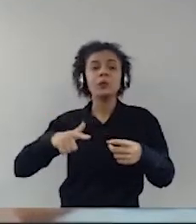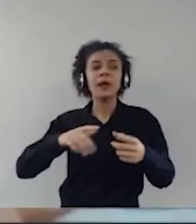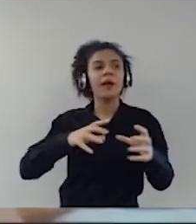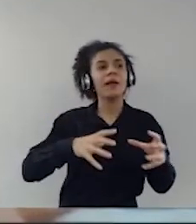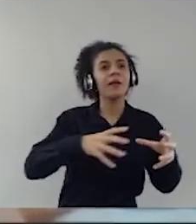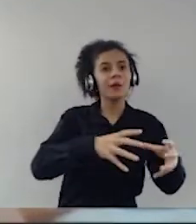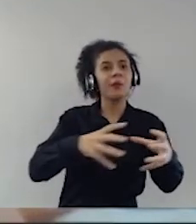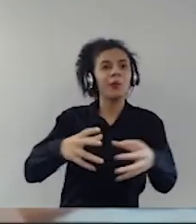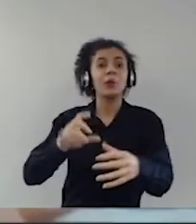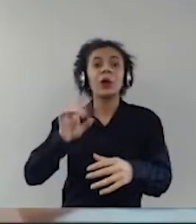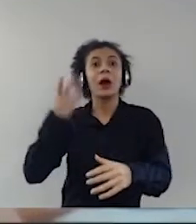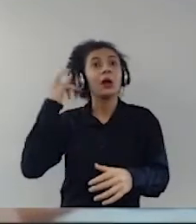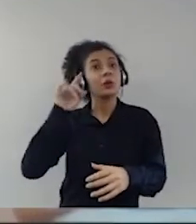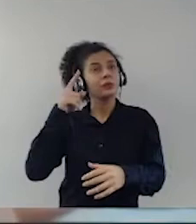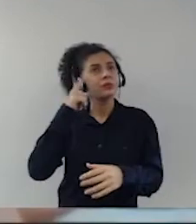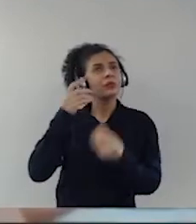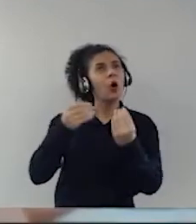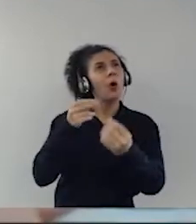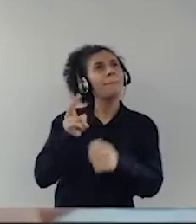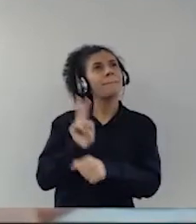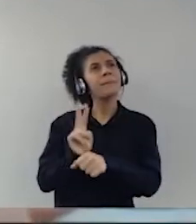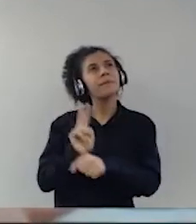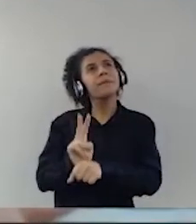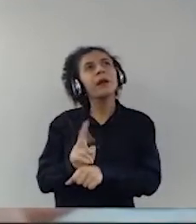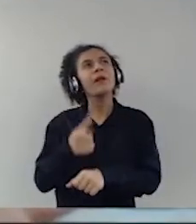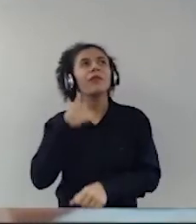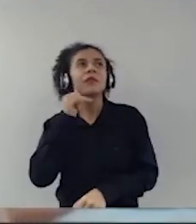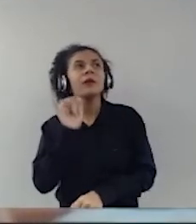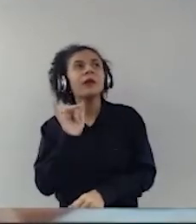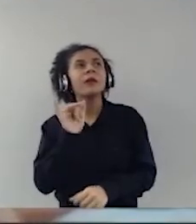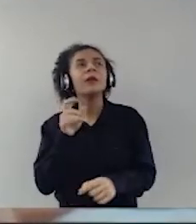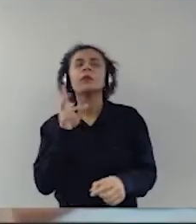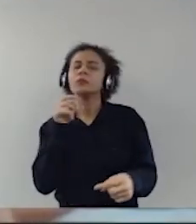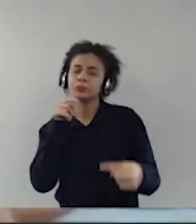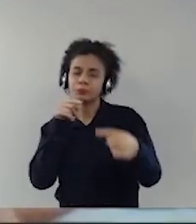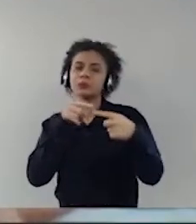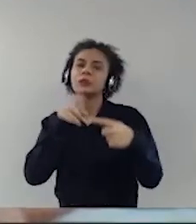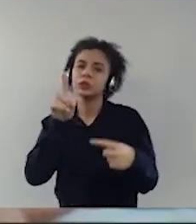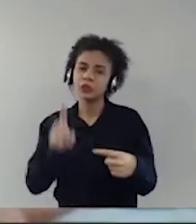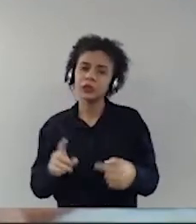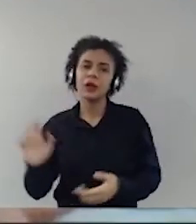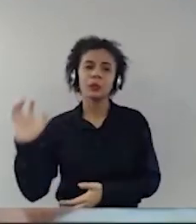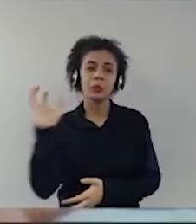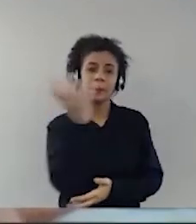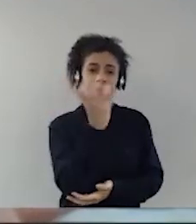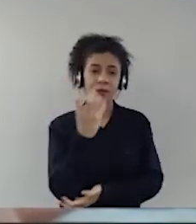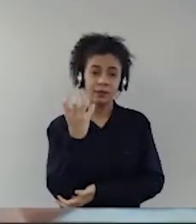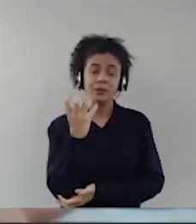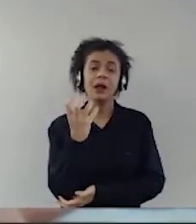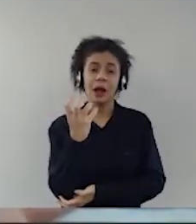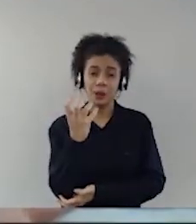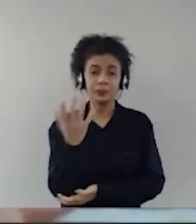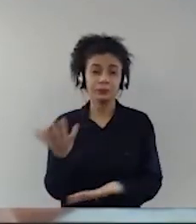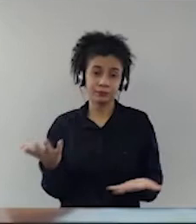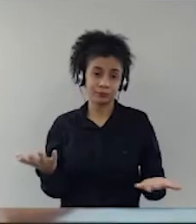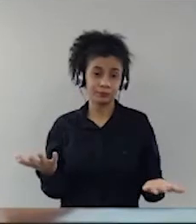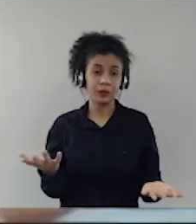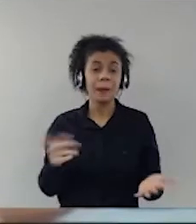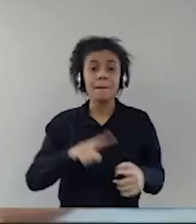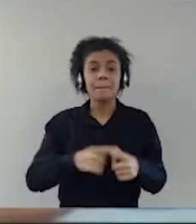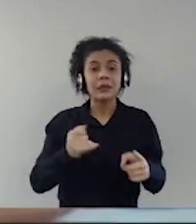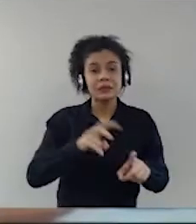princípio da precaução era algo estritamente ligado ao direito ambiental. Se você saía dele, pouca